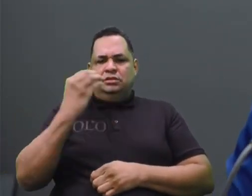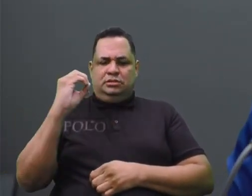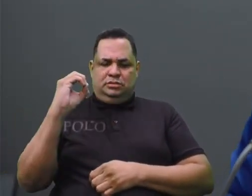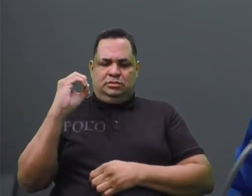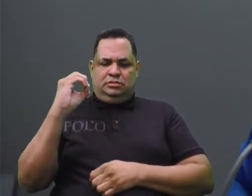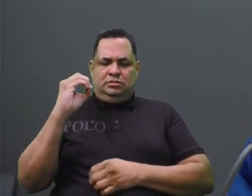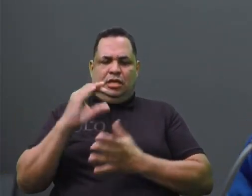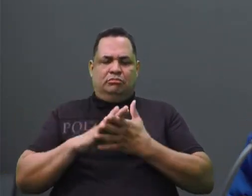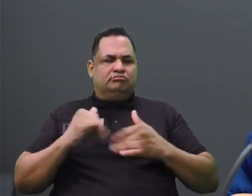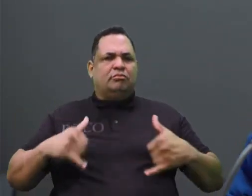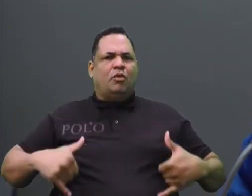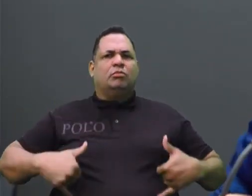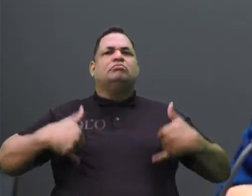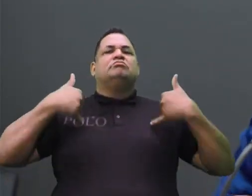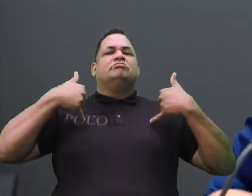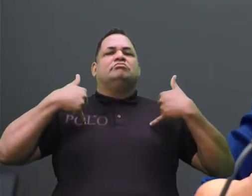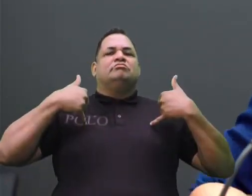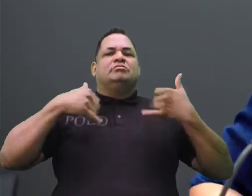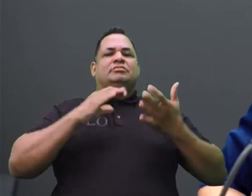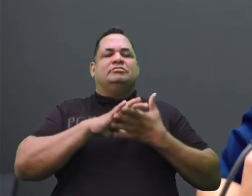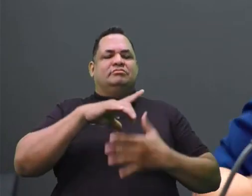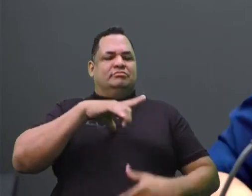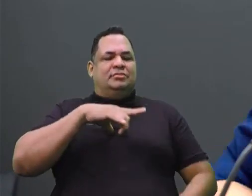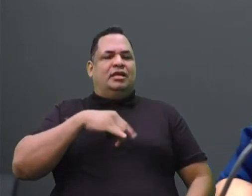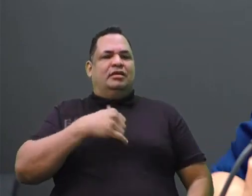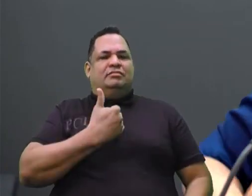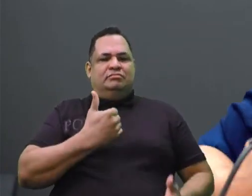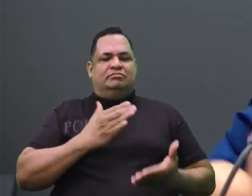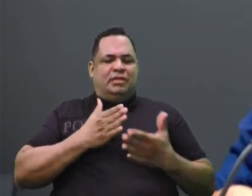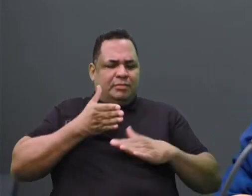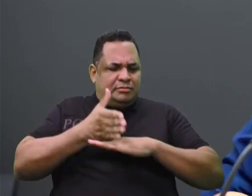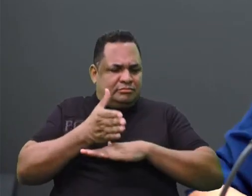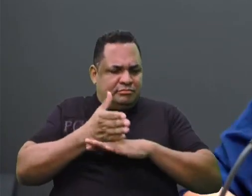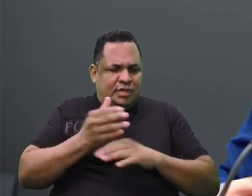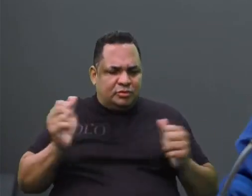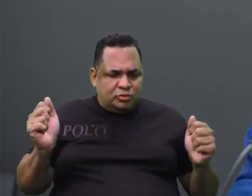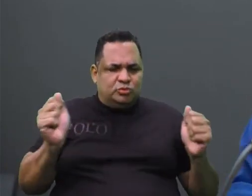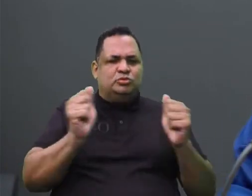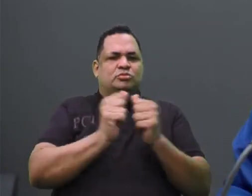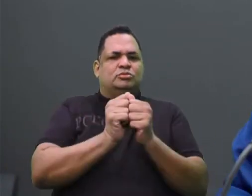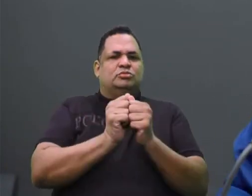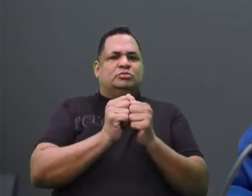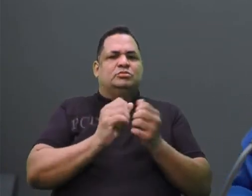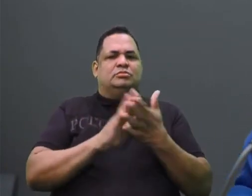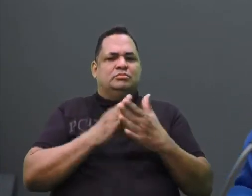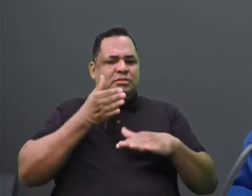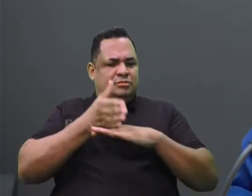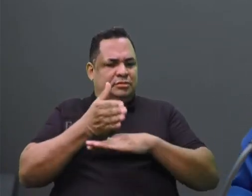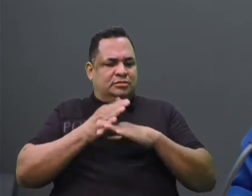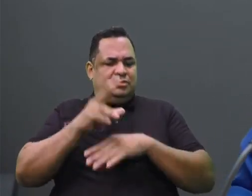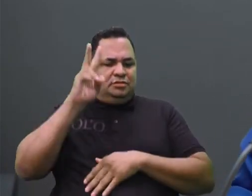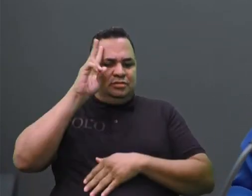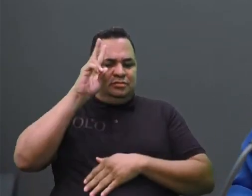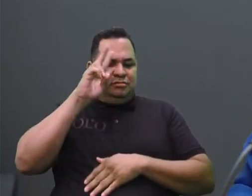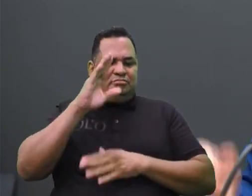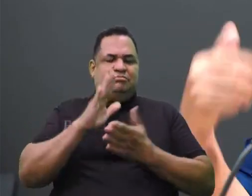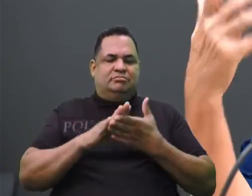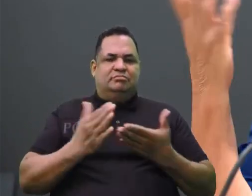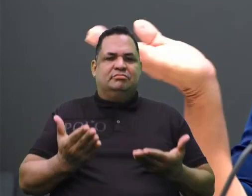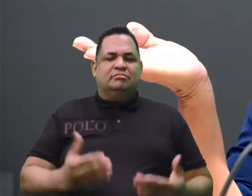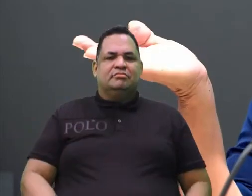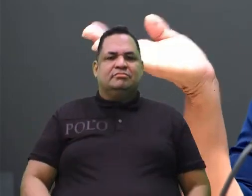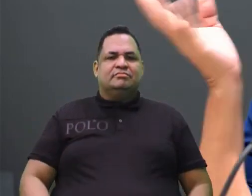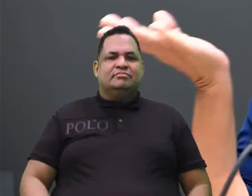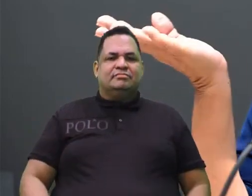é um orgulho, né? Sim. Ter 60 anos, ter participado, ter uma história, não tem problema nenhum. Falo Com todos certeza. os...